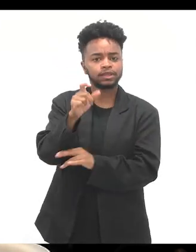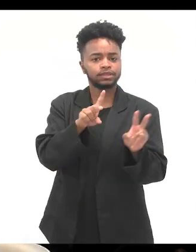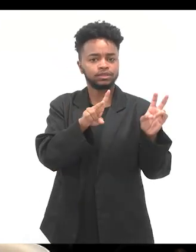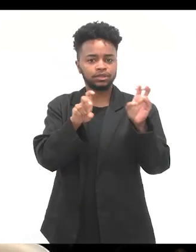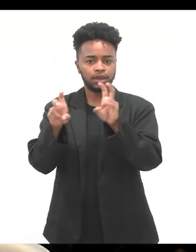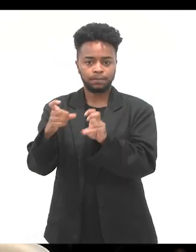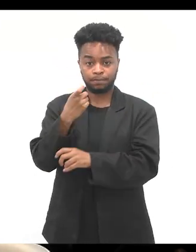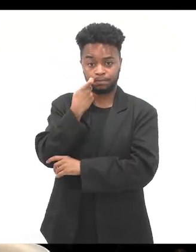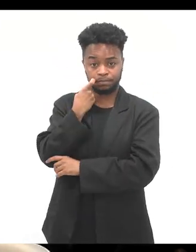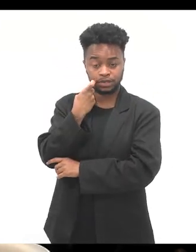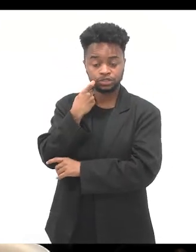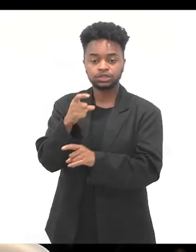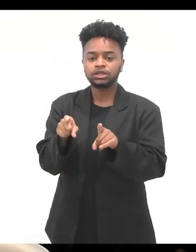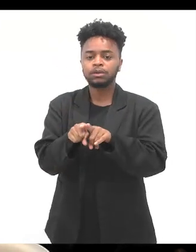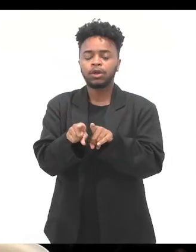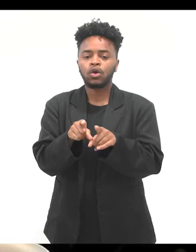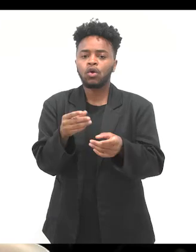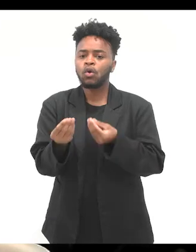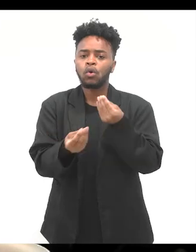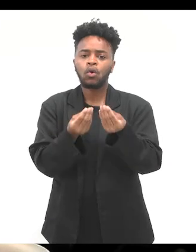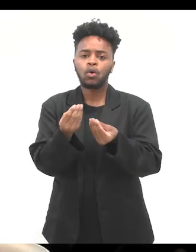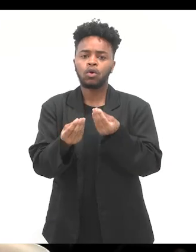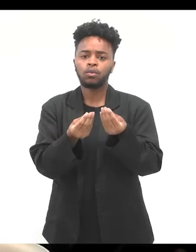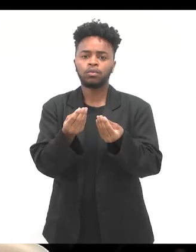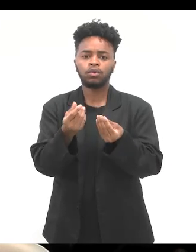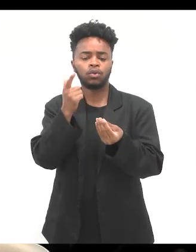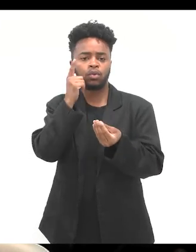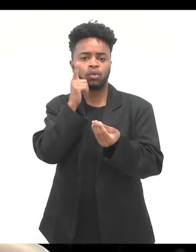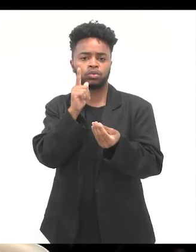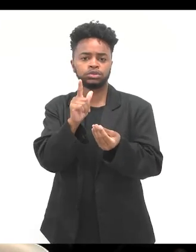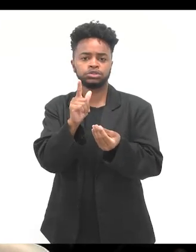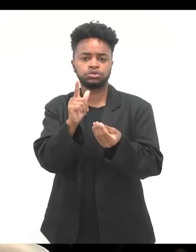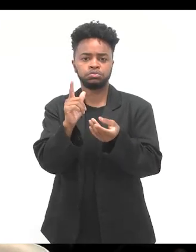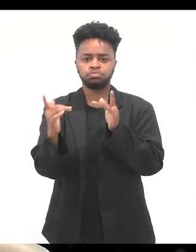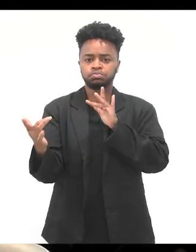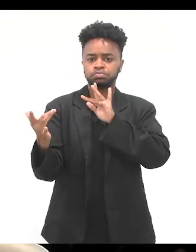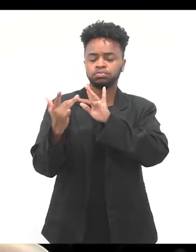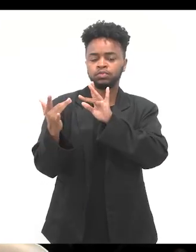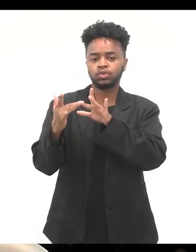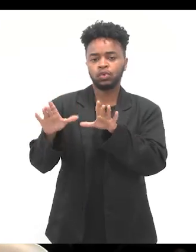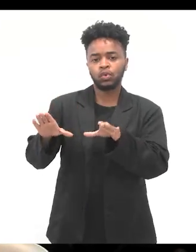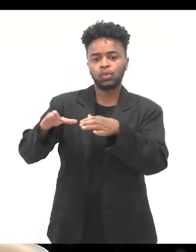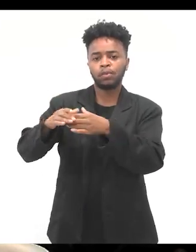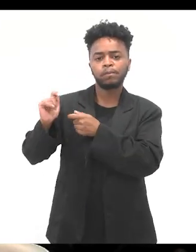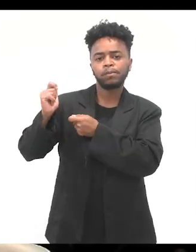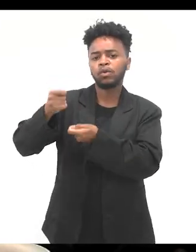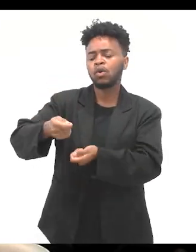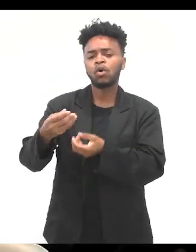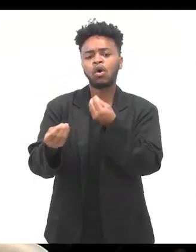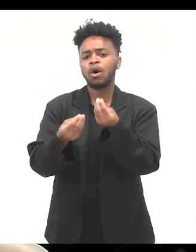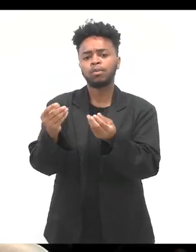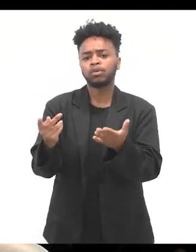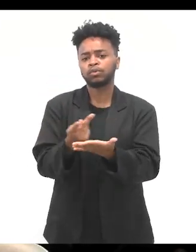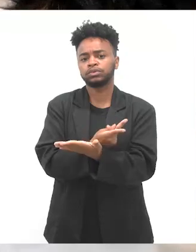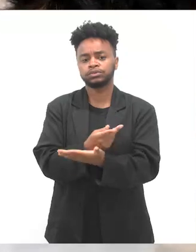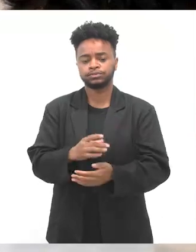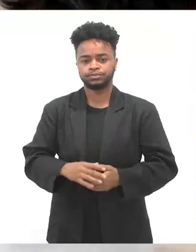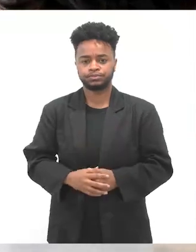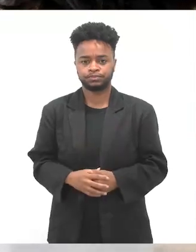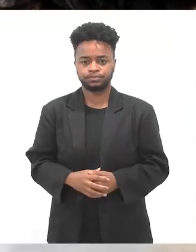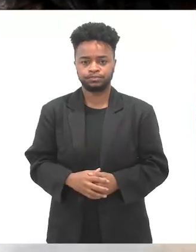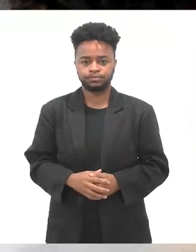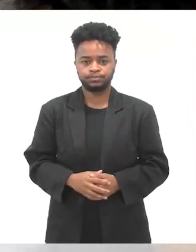você chegou lá na colônia de pescadores, como é que foi essa aproximação com os pescadores?